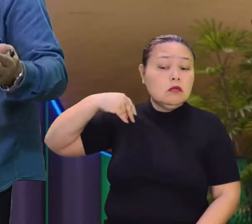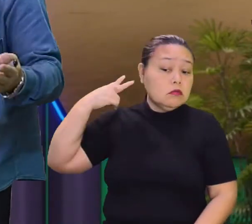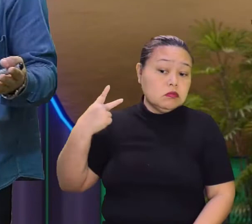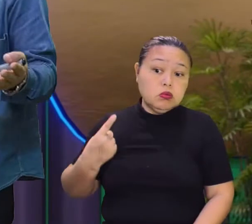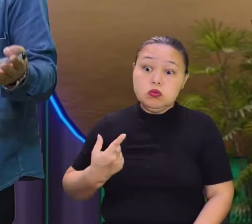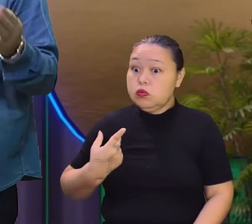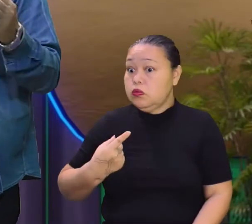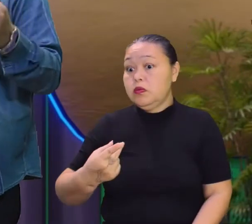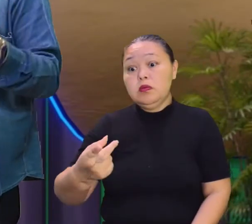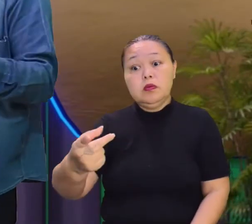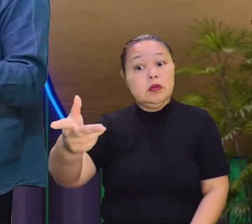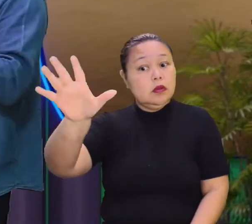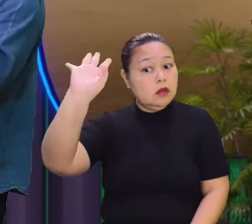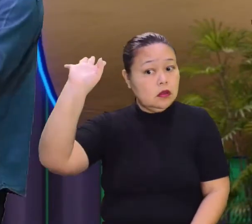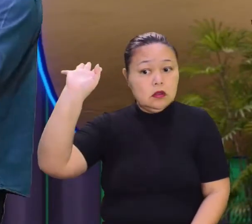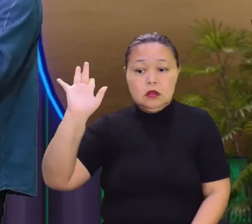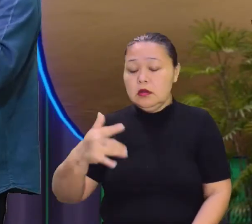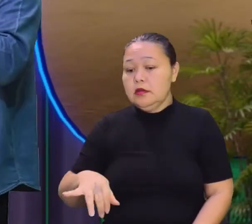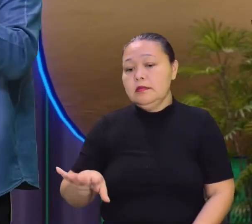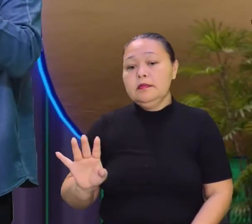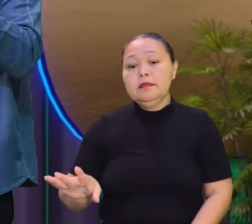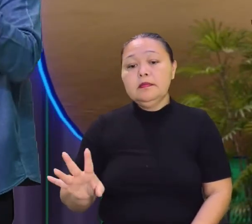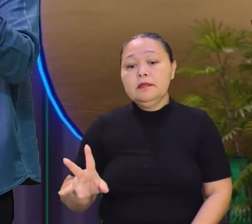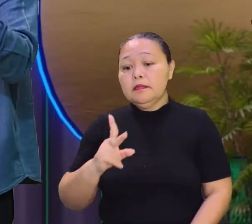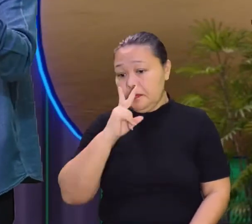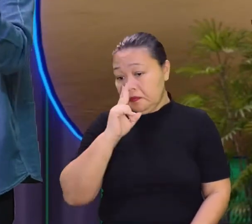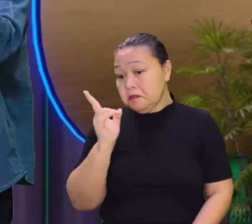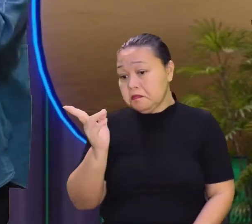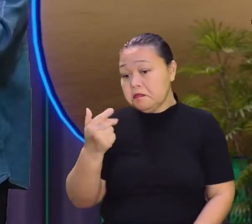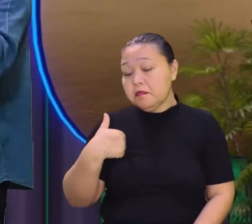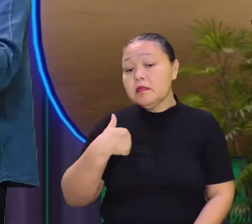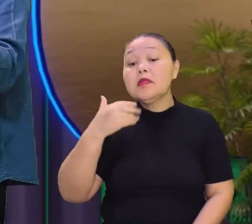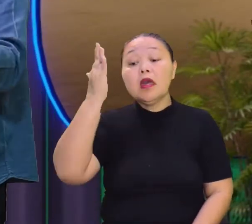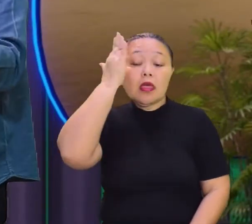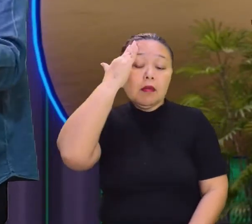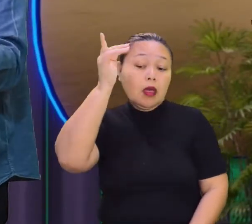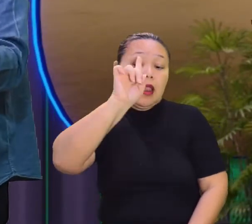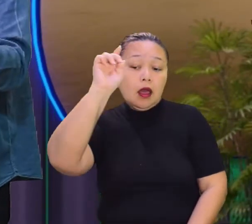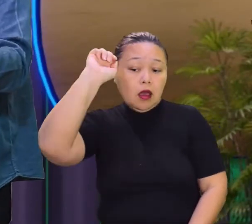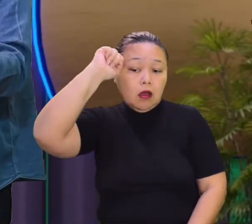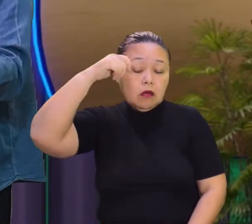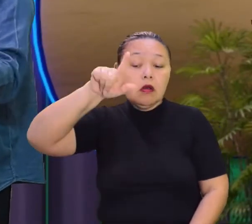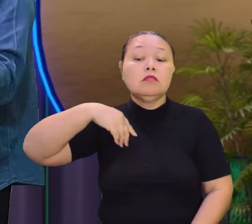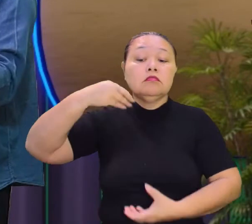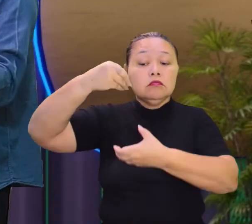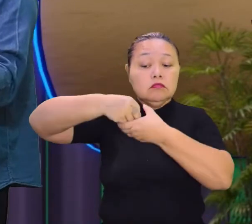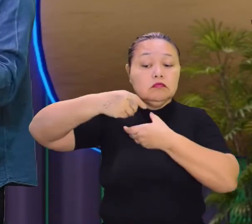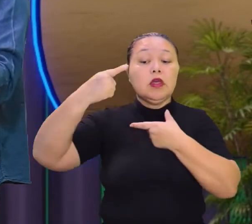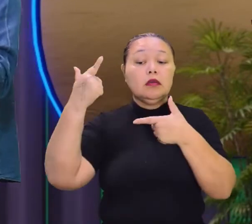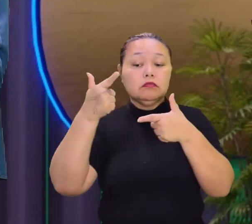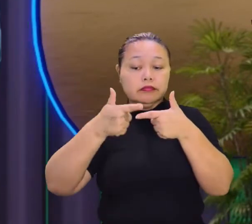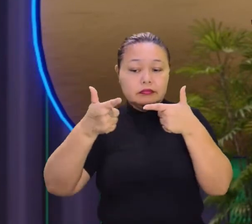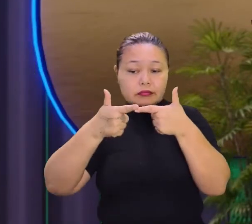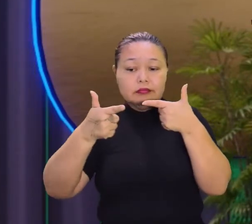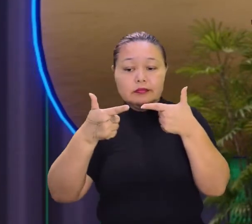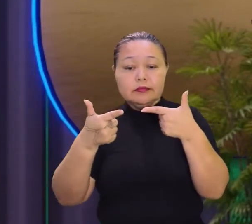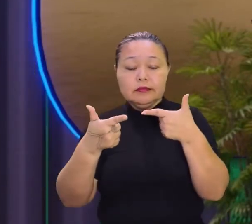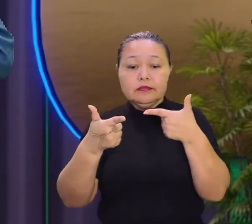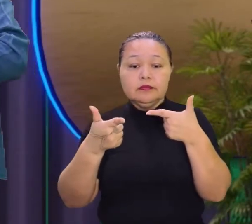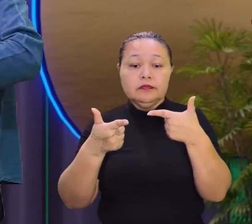infinitas. Então, o mais importante é saber que lá tem ainda conflitos, quando não